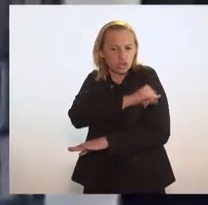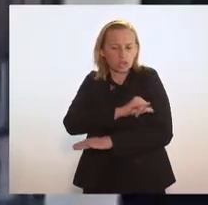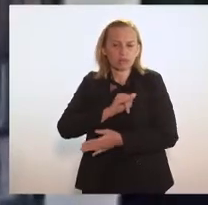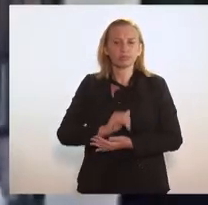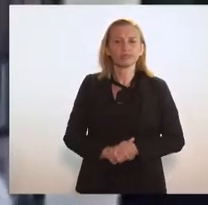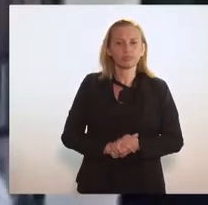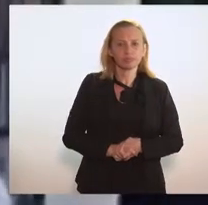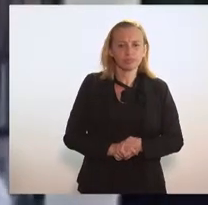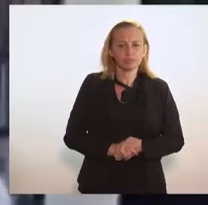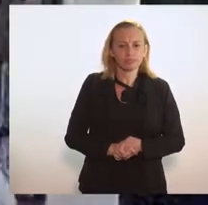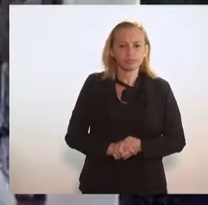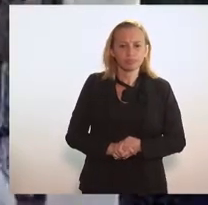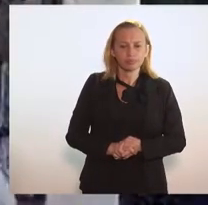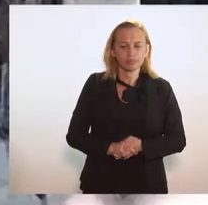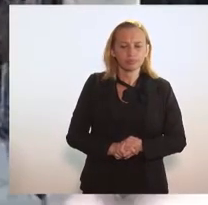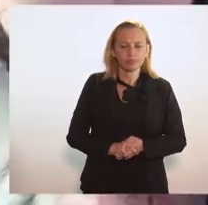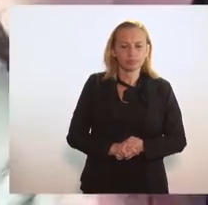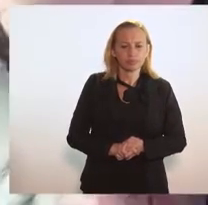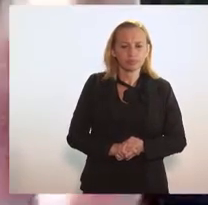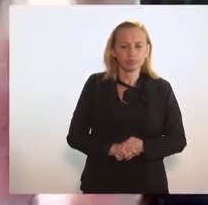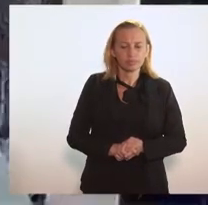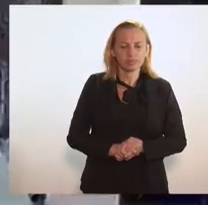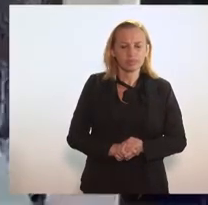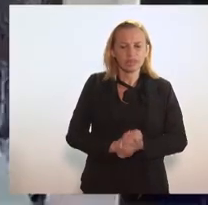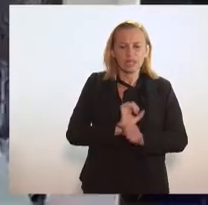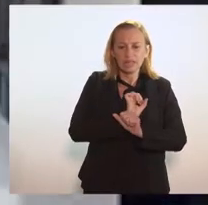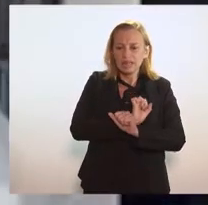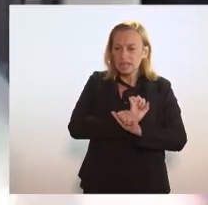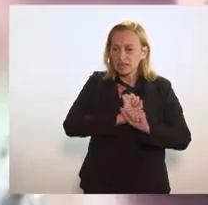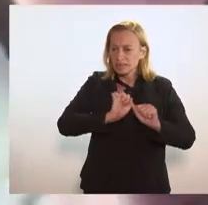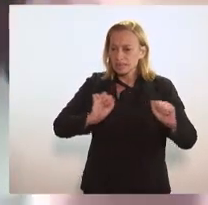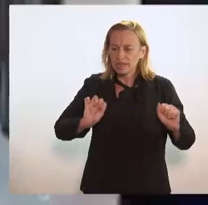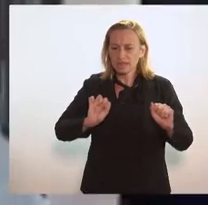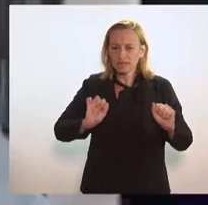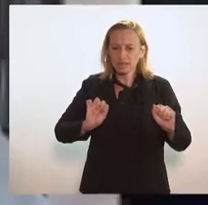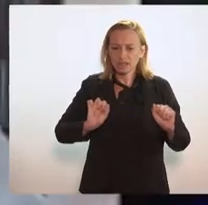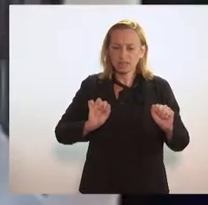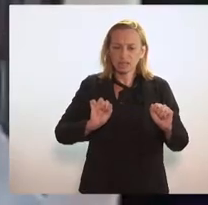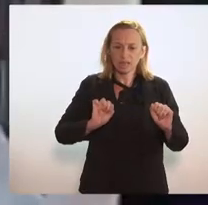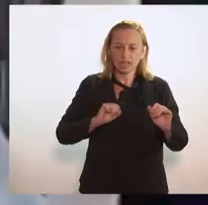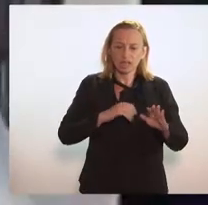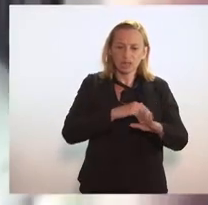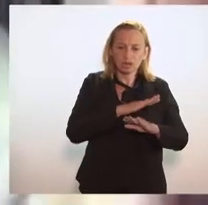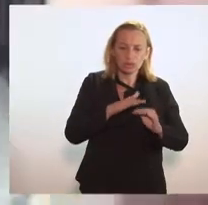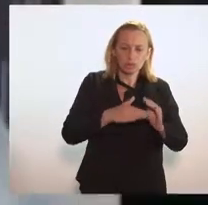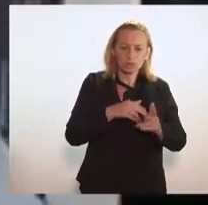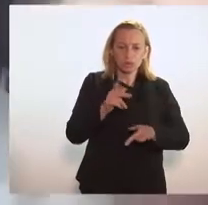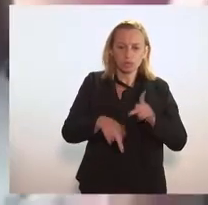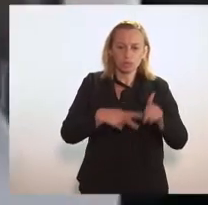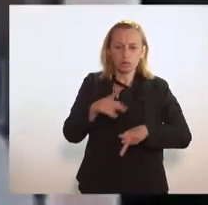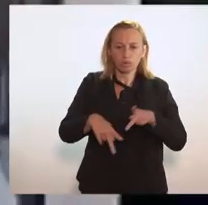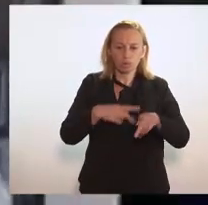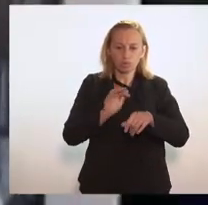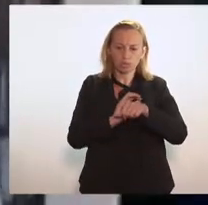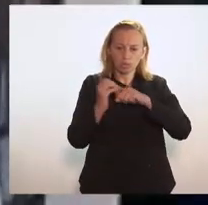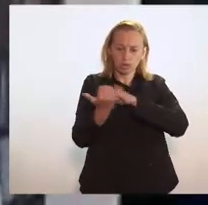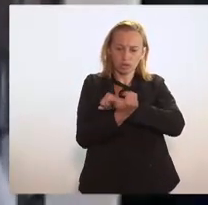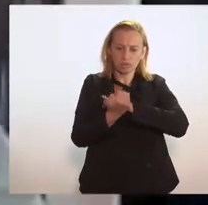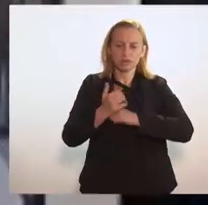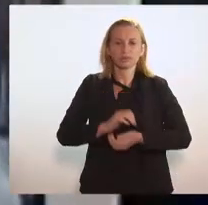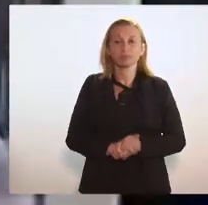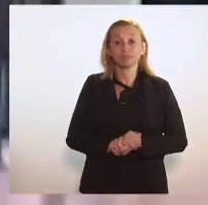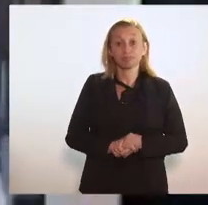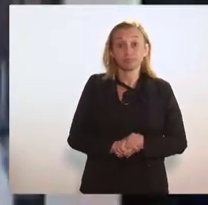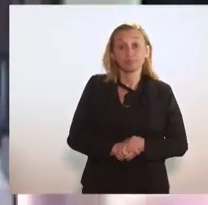Janeiro e livrar totalmente a população do Corolla aqui